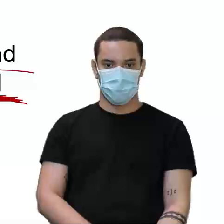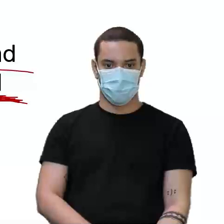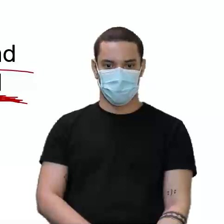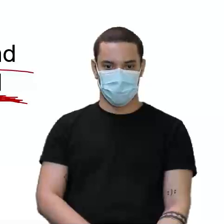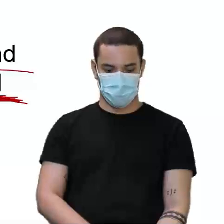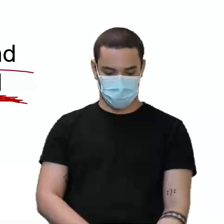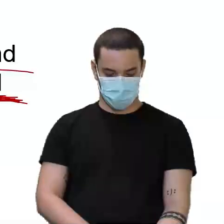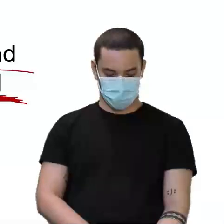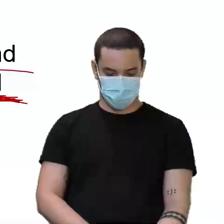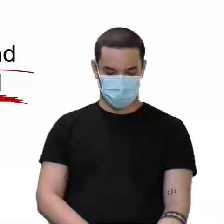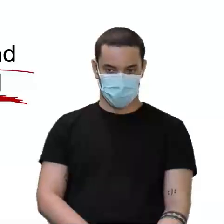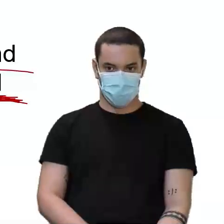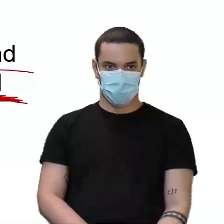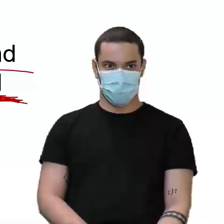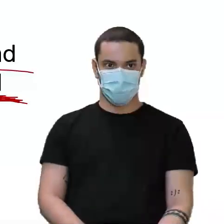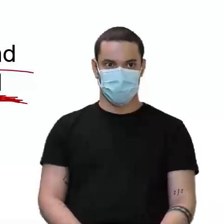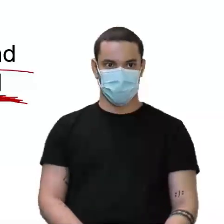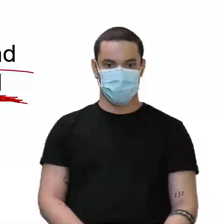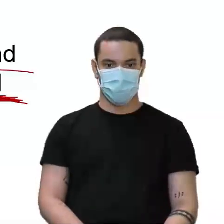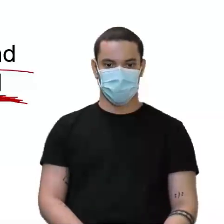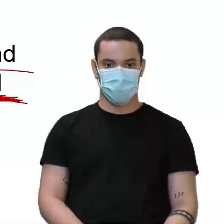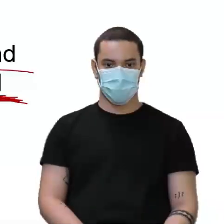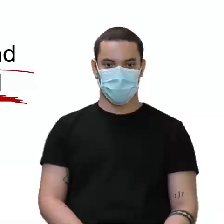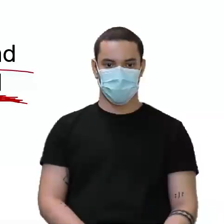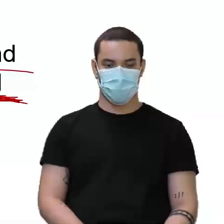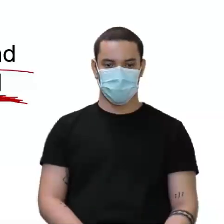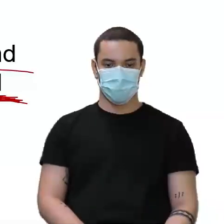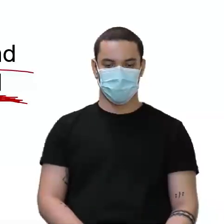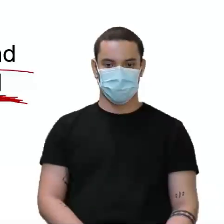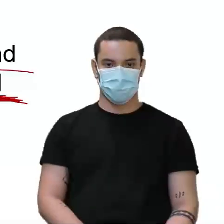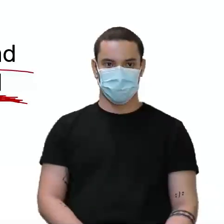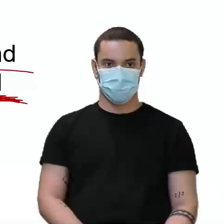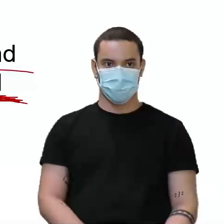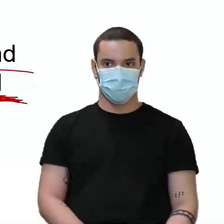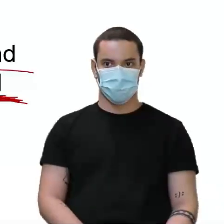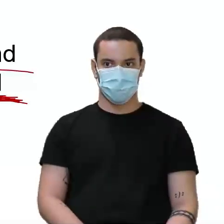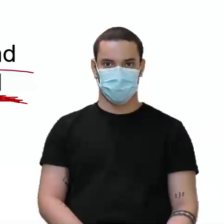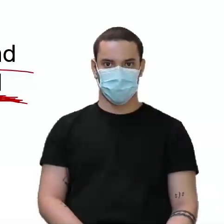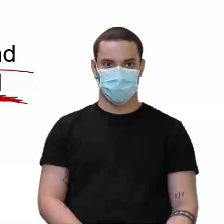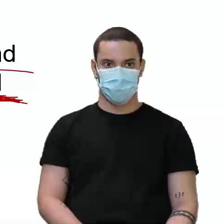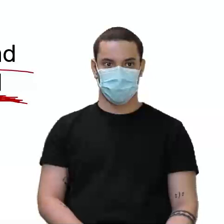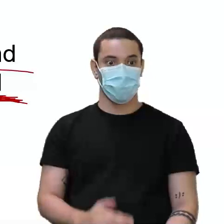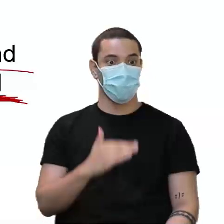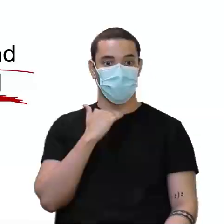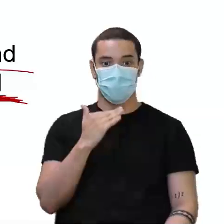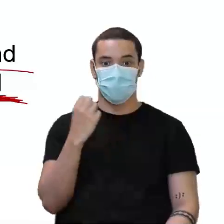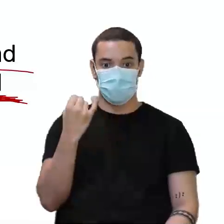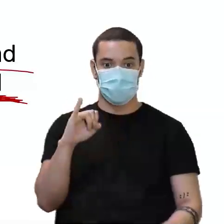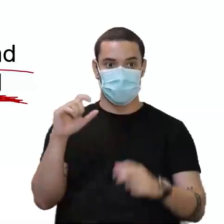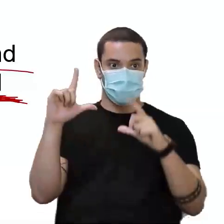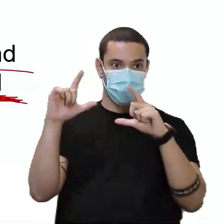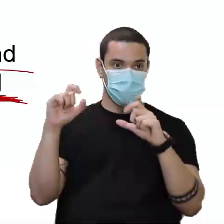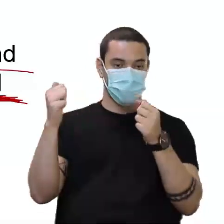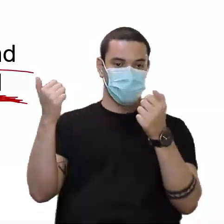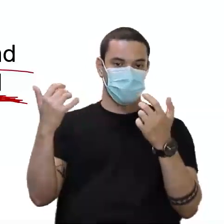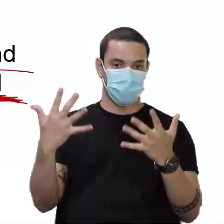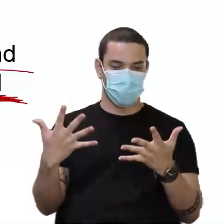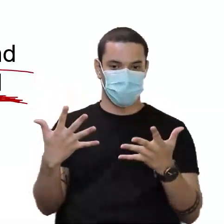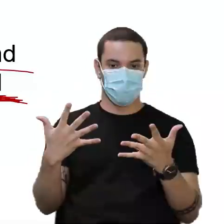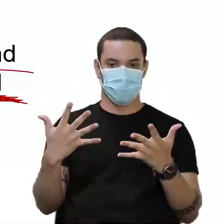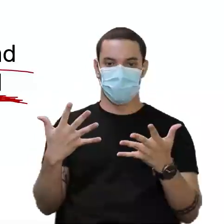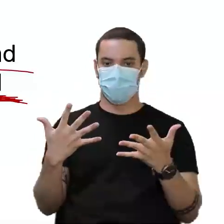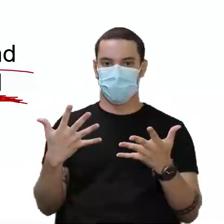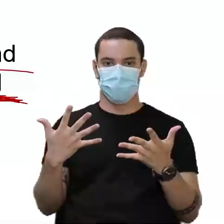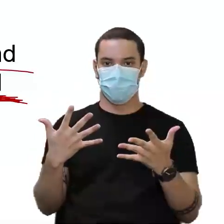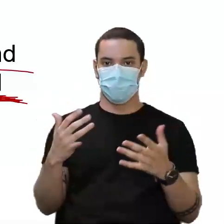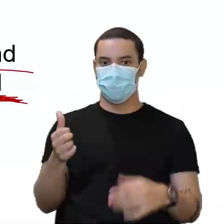para também endossar um like naquela foto. Ou seja, não importa se a foto é sobre drinking,